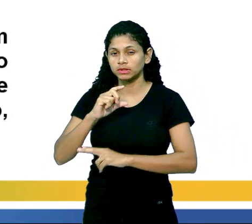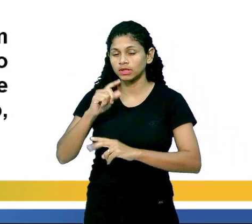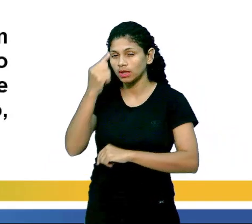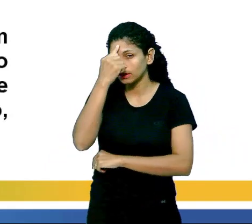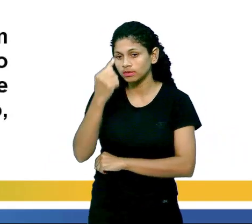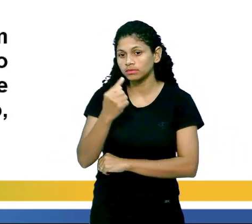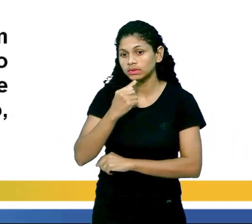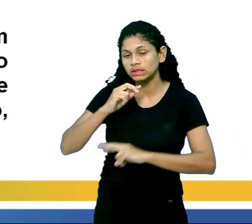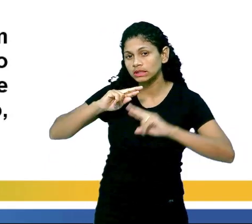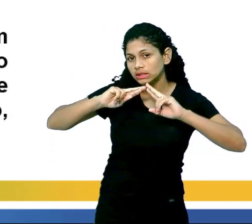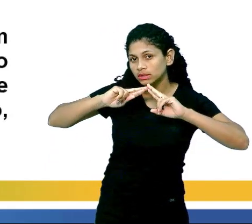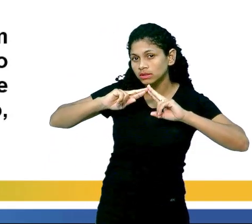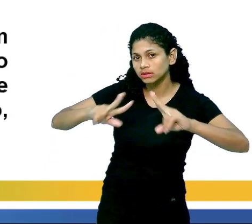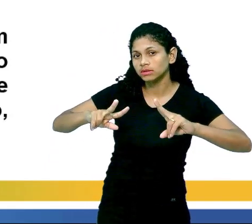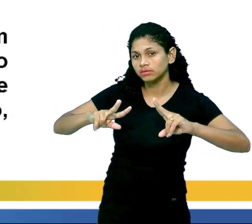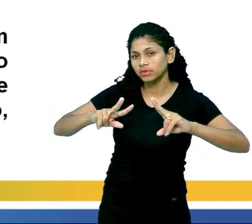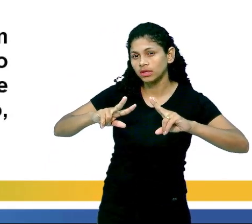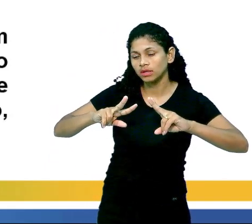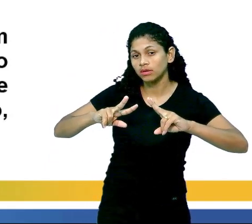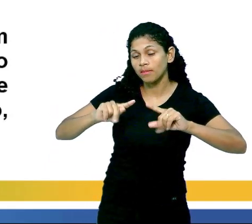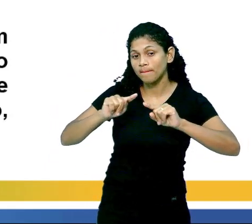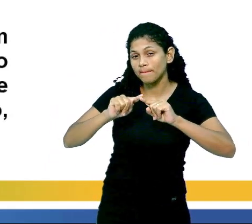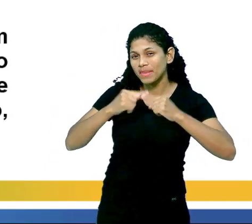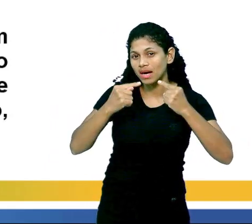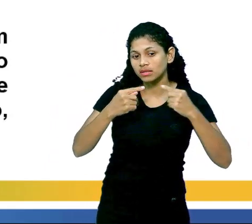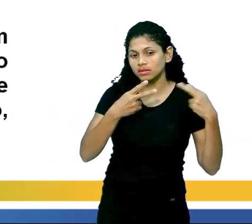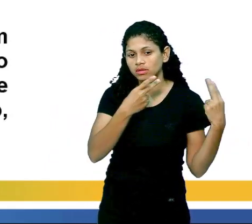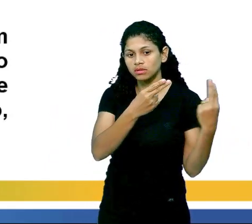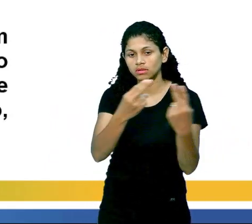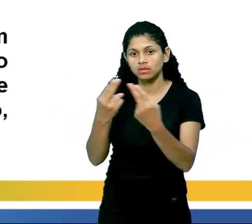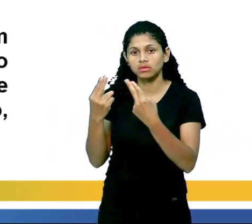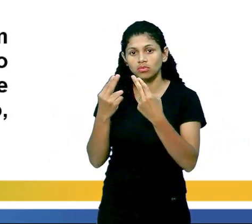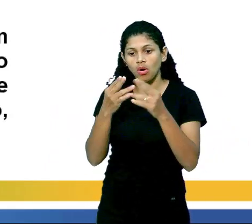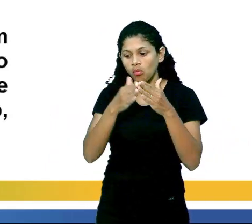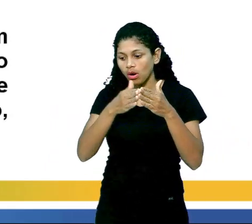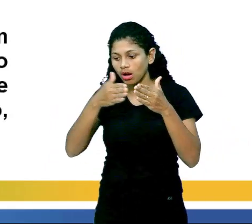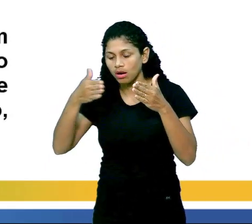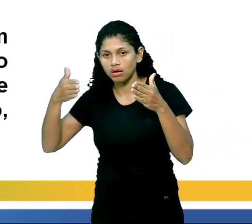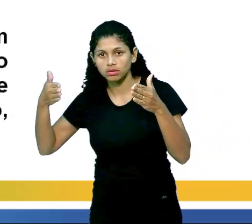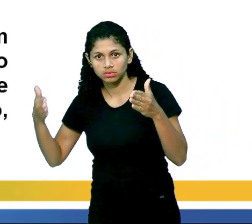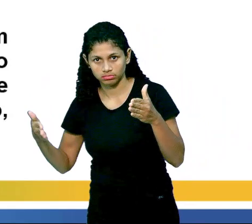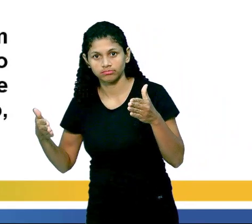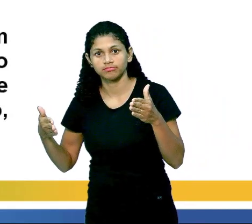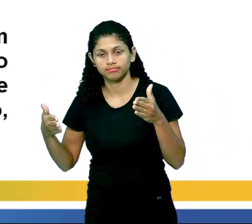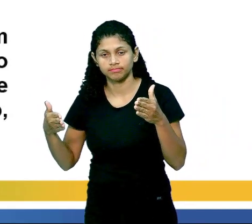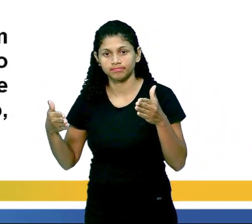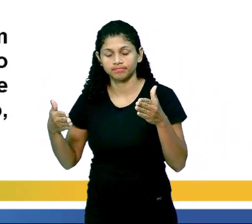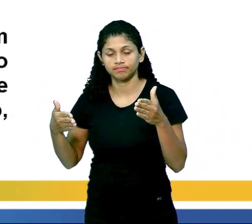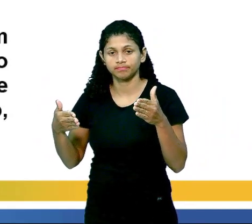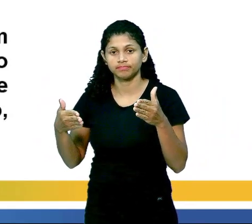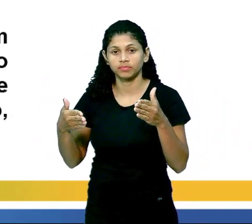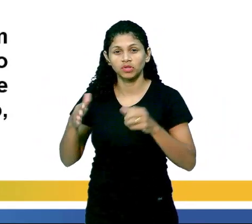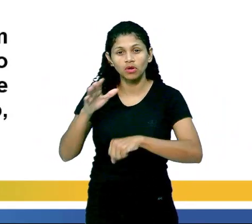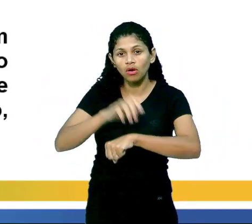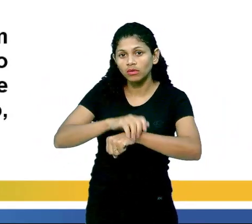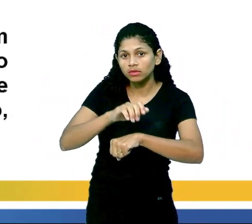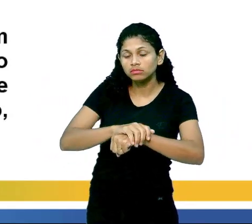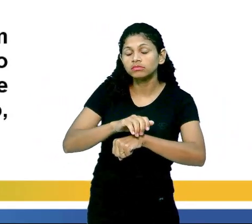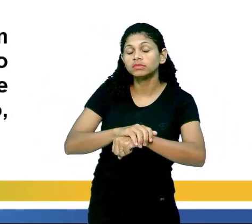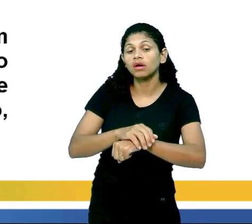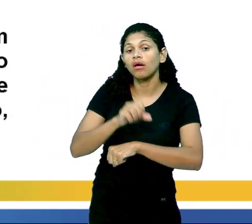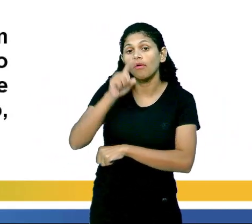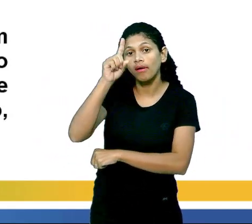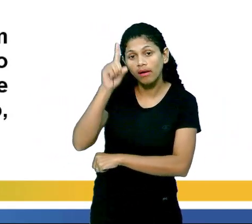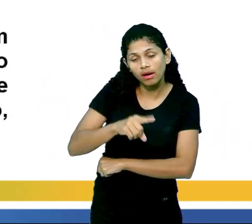conjunto imagem é igual ao contradomínio da função. Então, essa função é